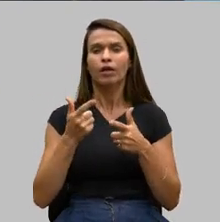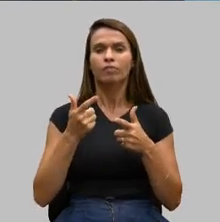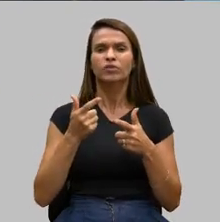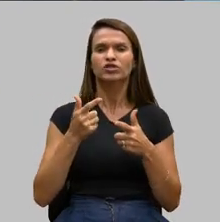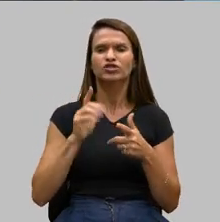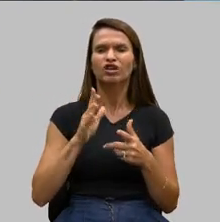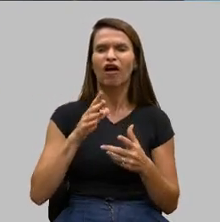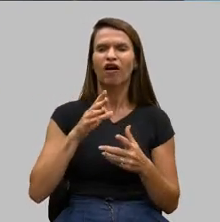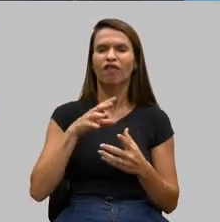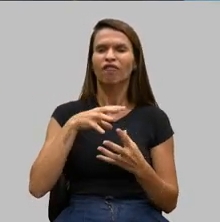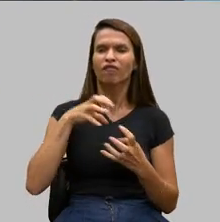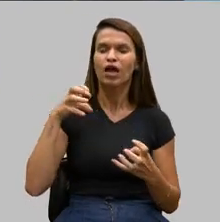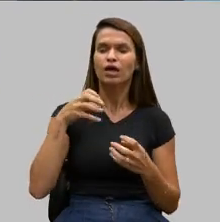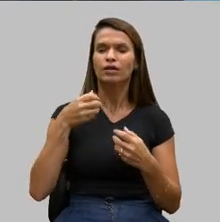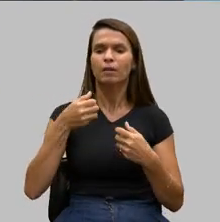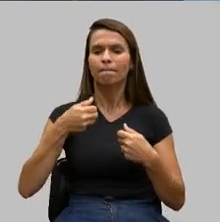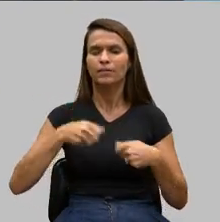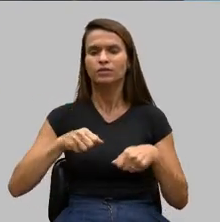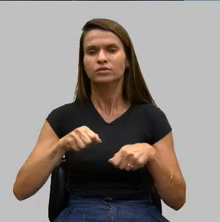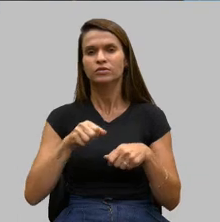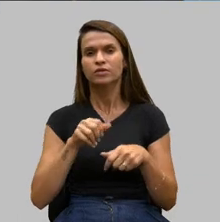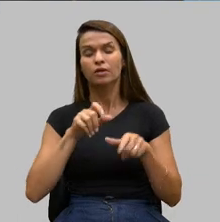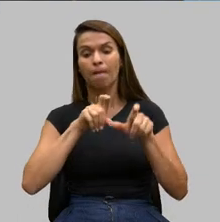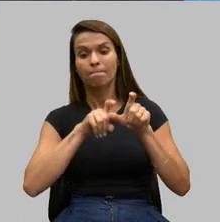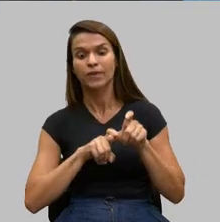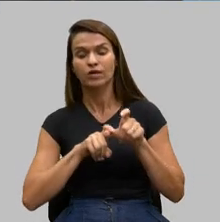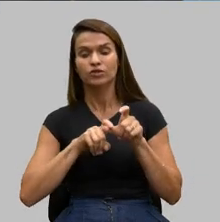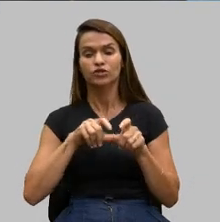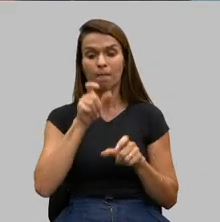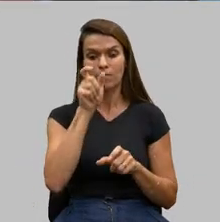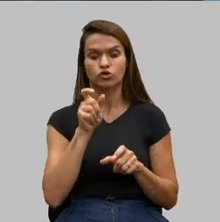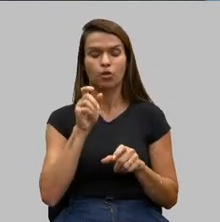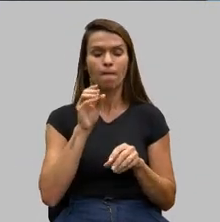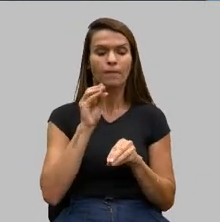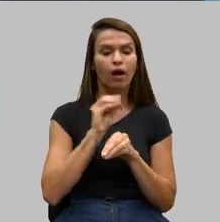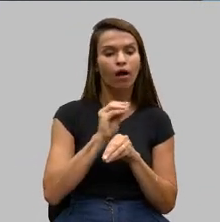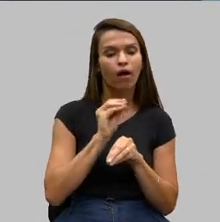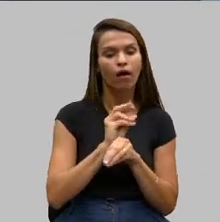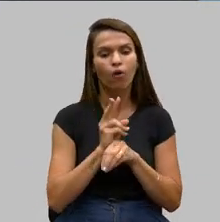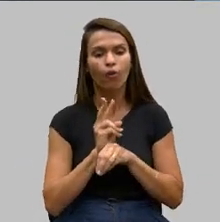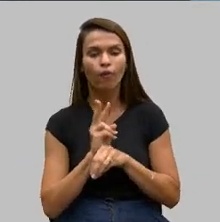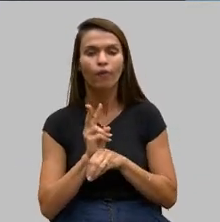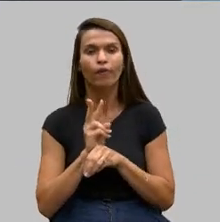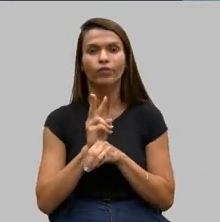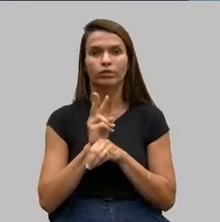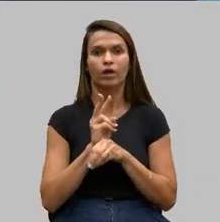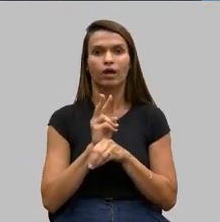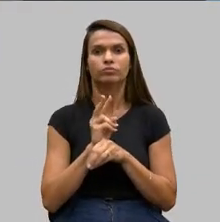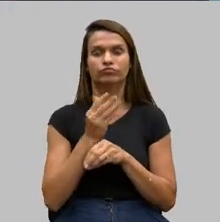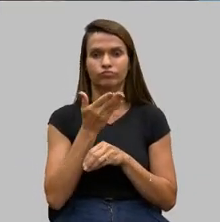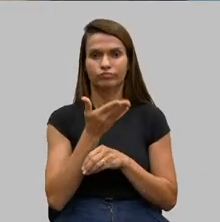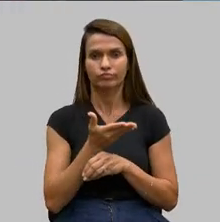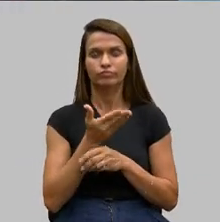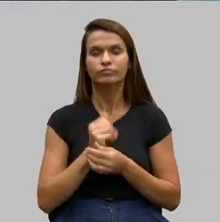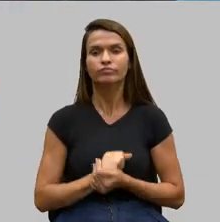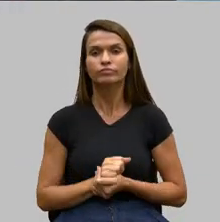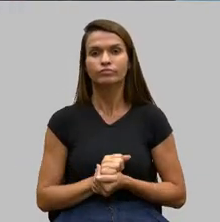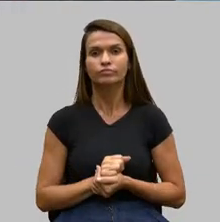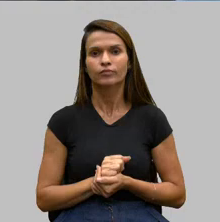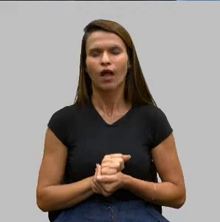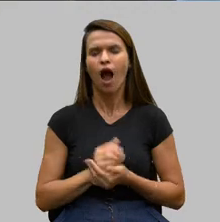depende de cuidadores de pessoas ali eh o tempo todo vigilantes nessa questão alguns